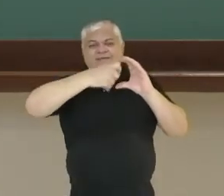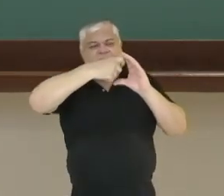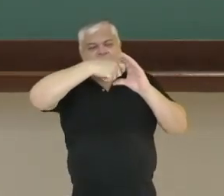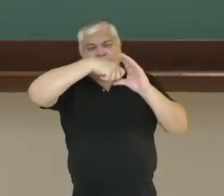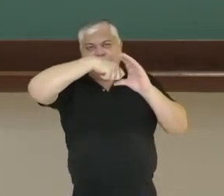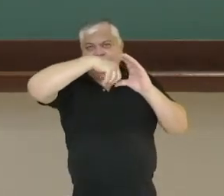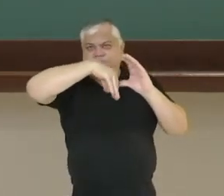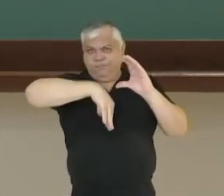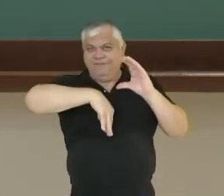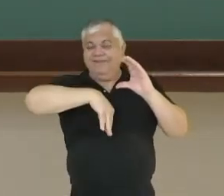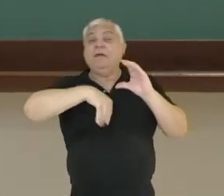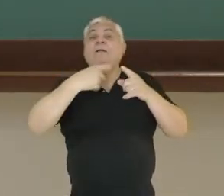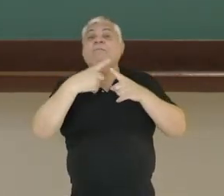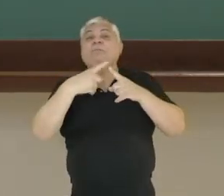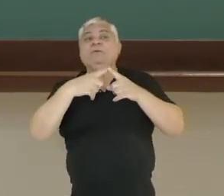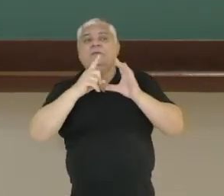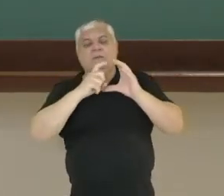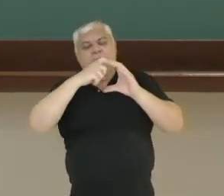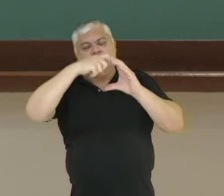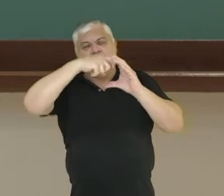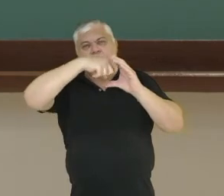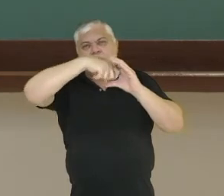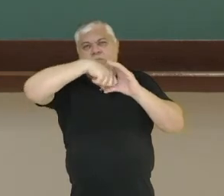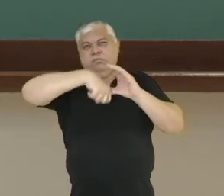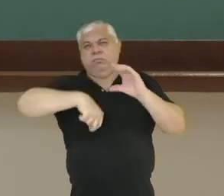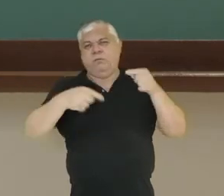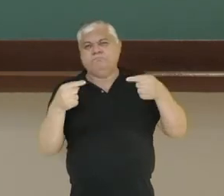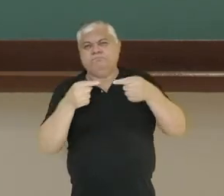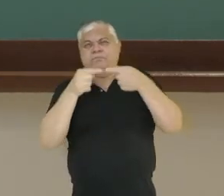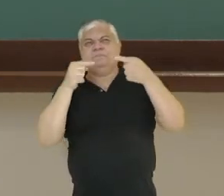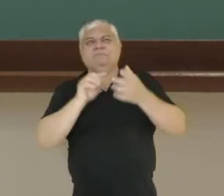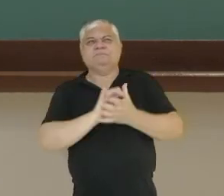nascimento, quando ele está assim encaixadinho.